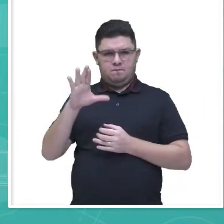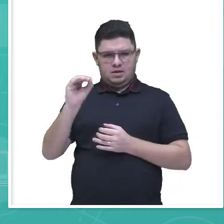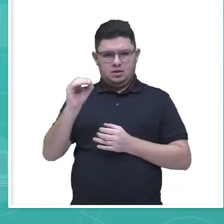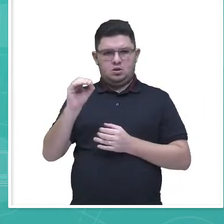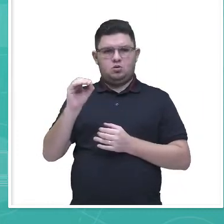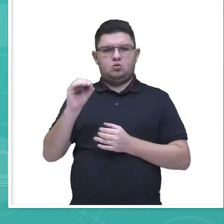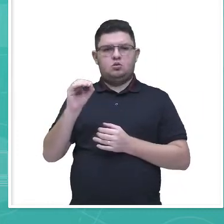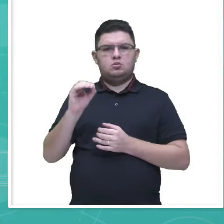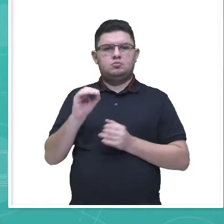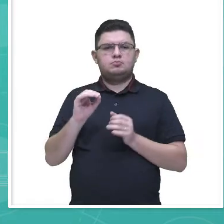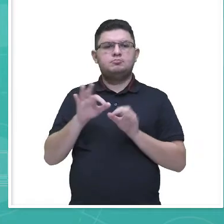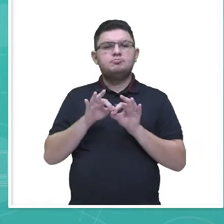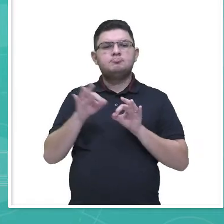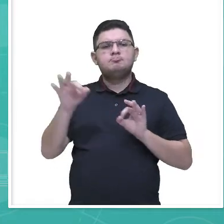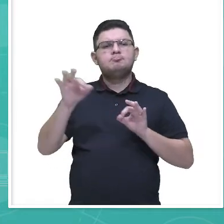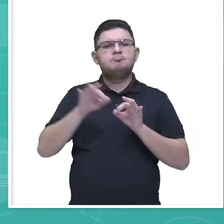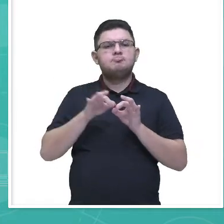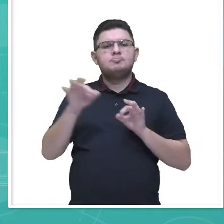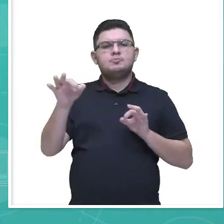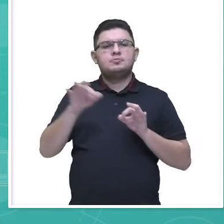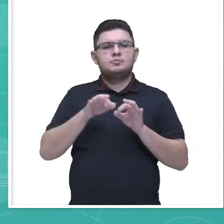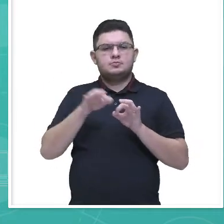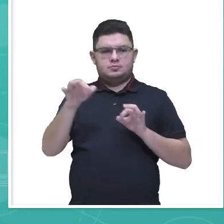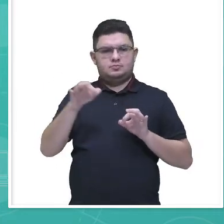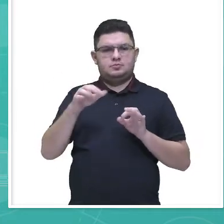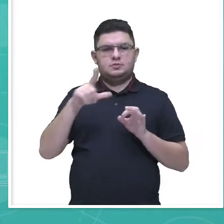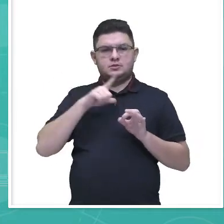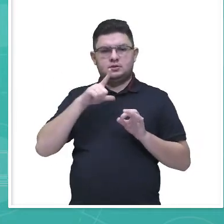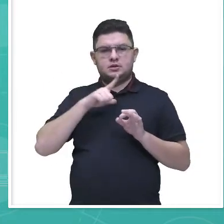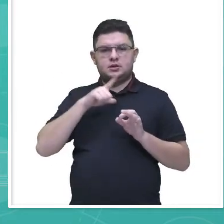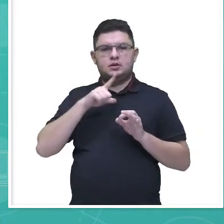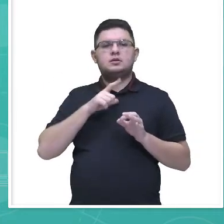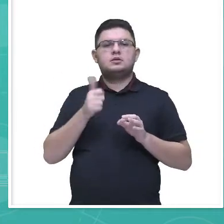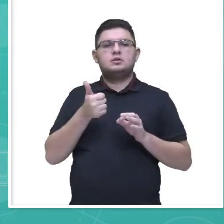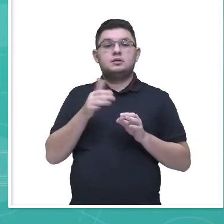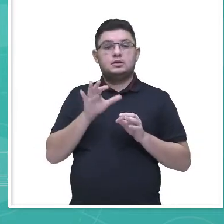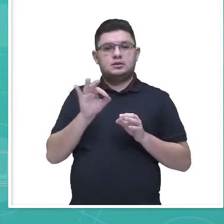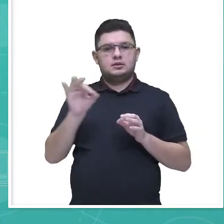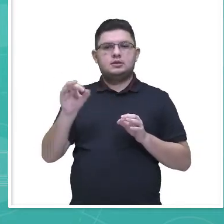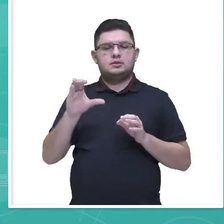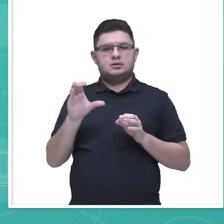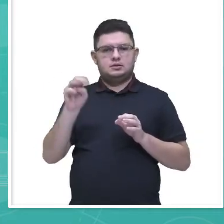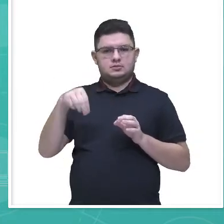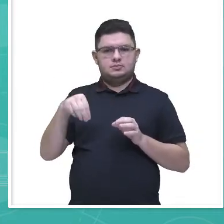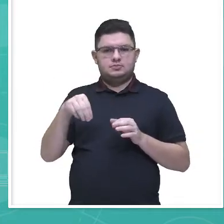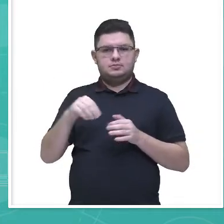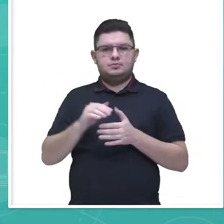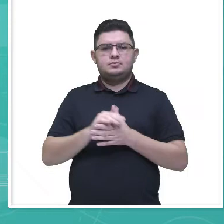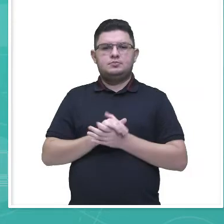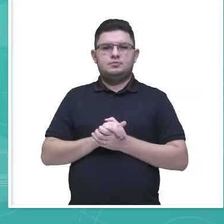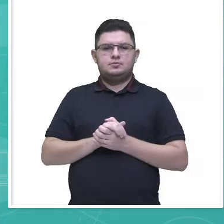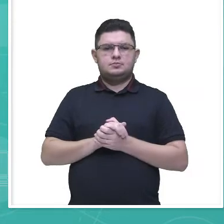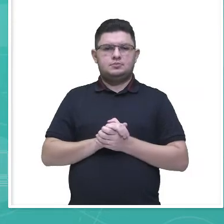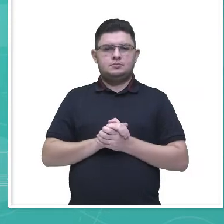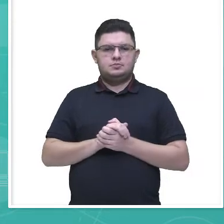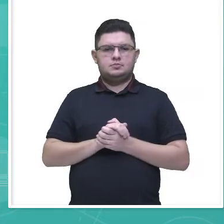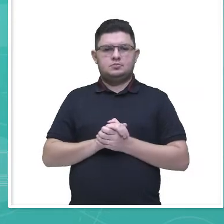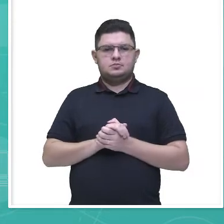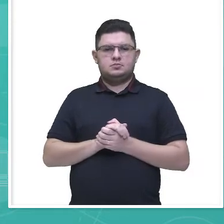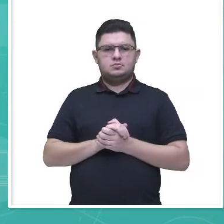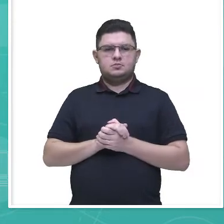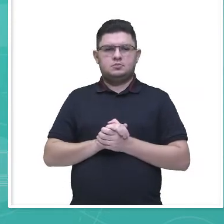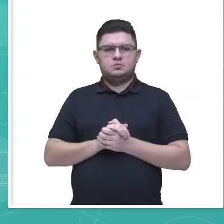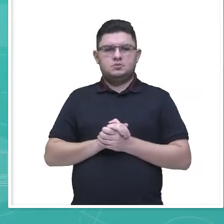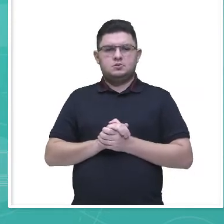1 metro? 1 metro, então, ele contém 100 centímetros, como a gente está